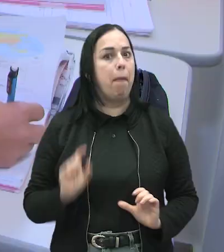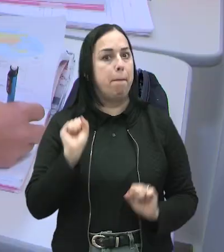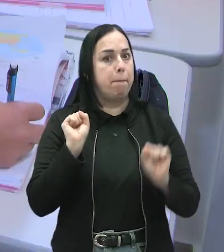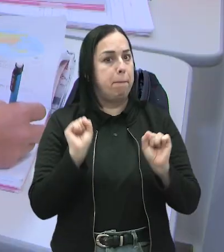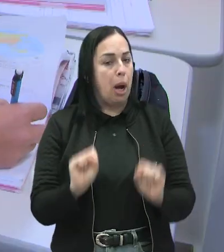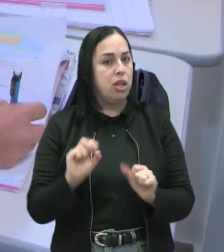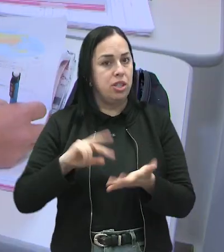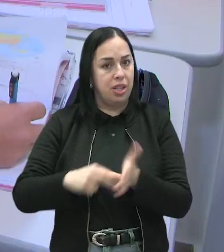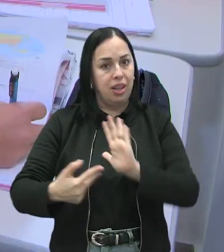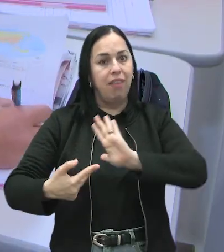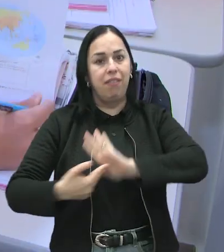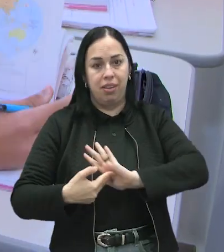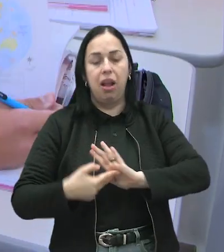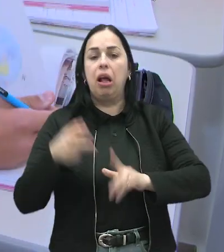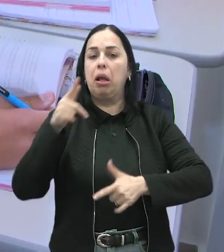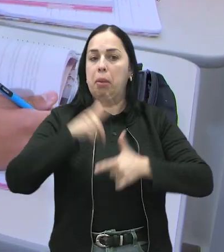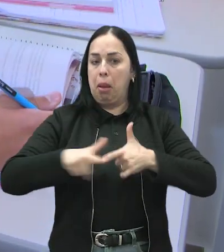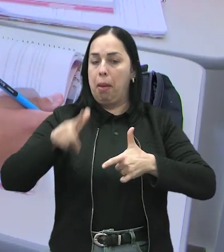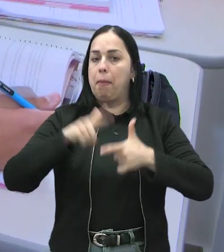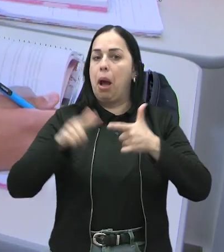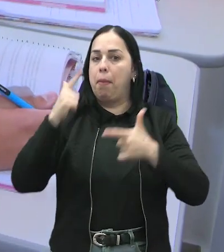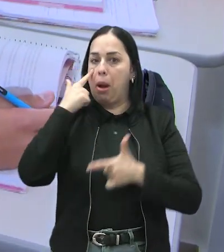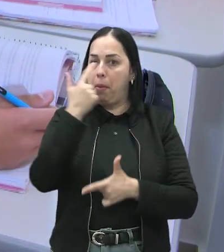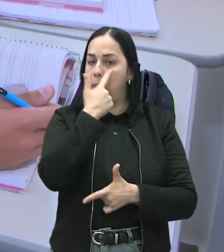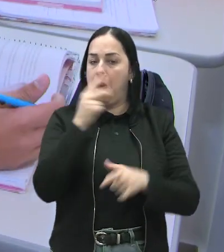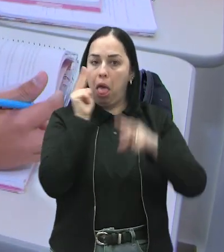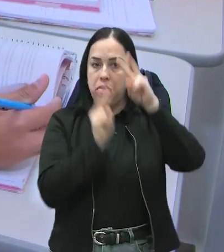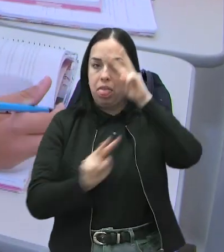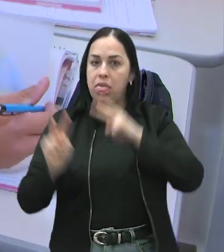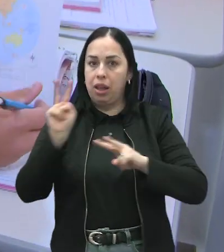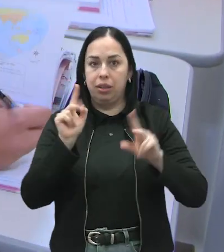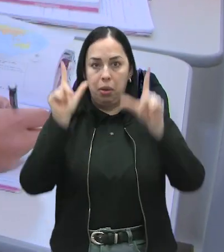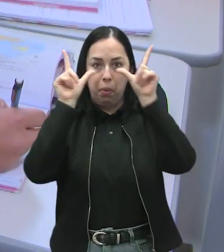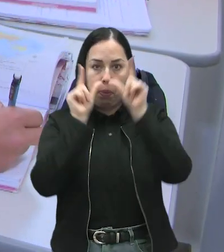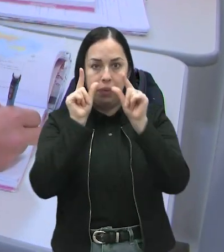aula podem ser indicativos de problemas na